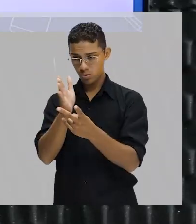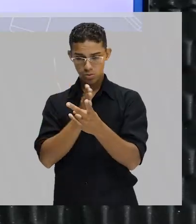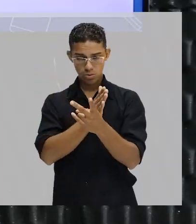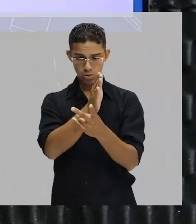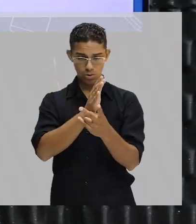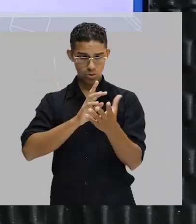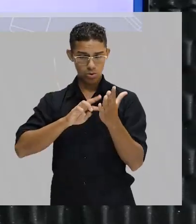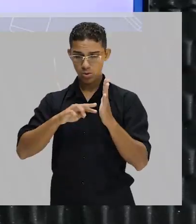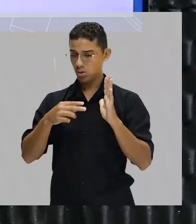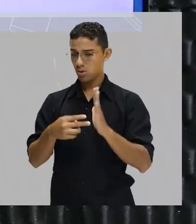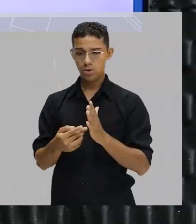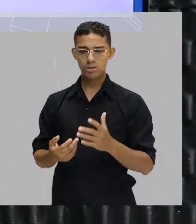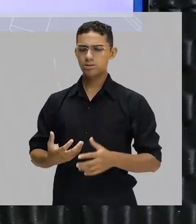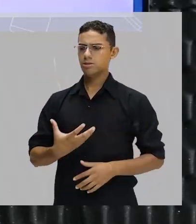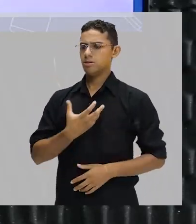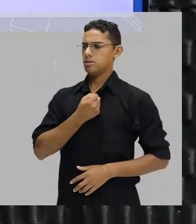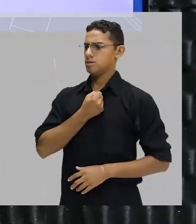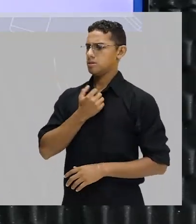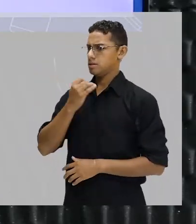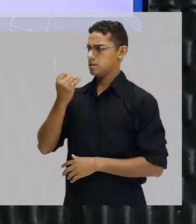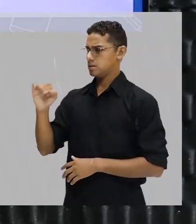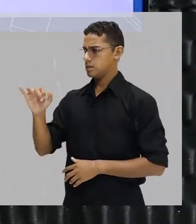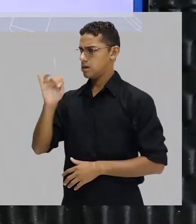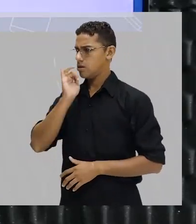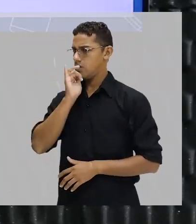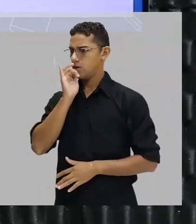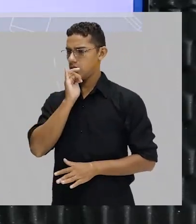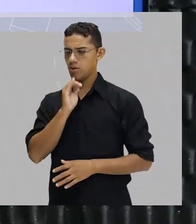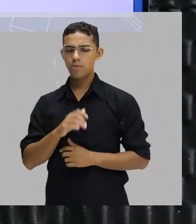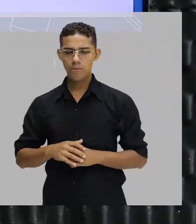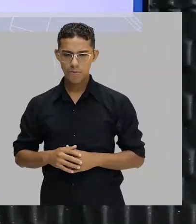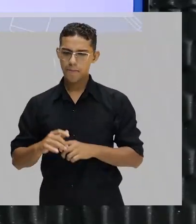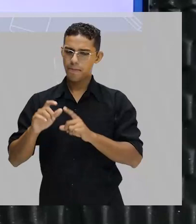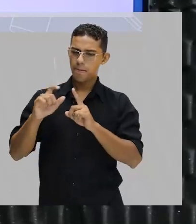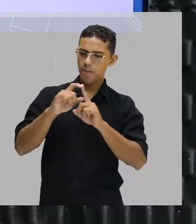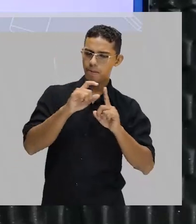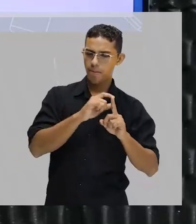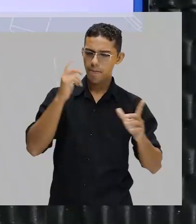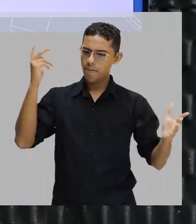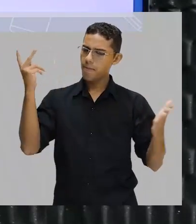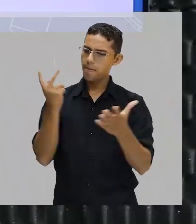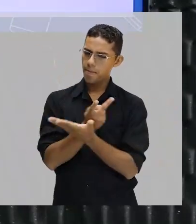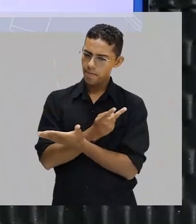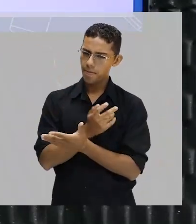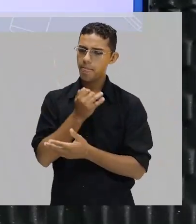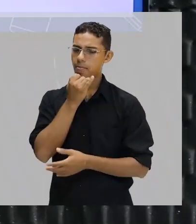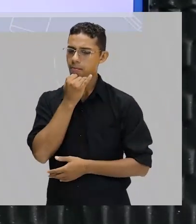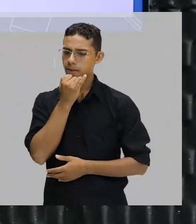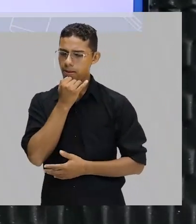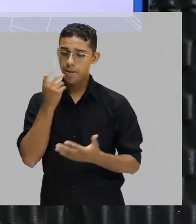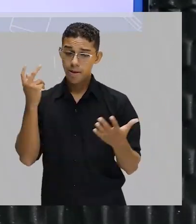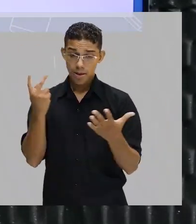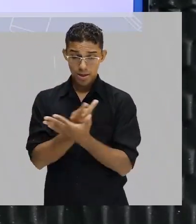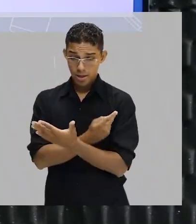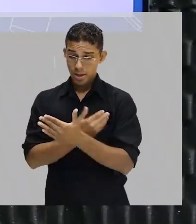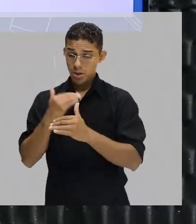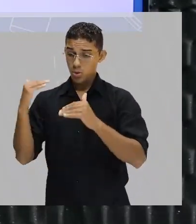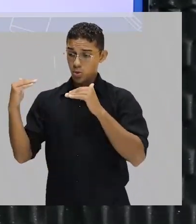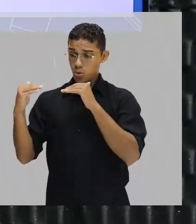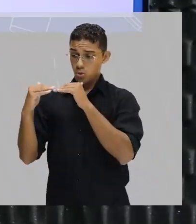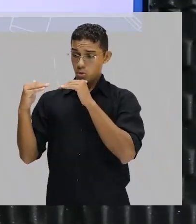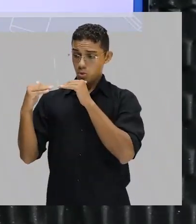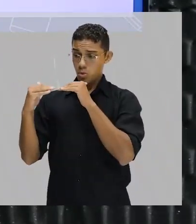dos termos. Isso pode ocorrer se houver a utilização de palavras de forma errada, resultando em erros de